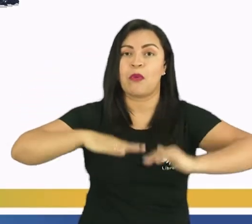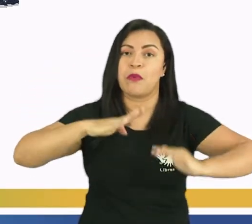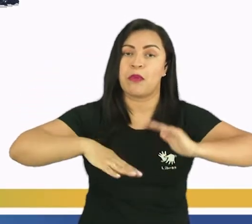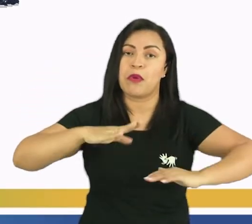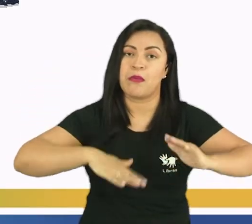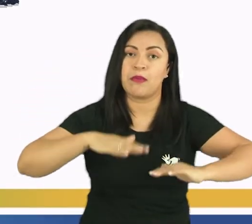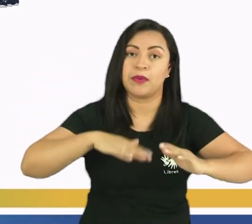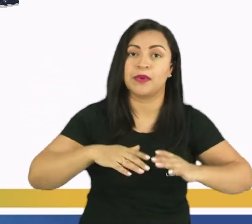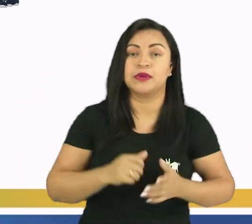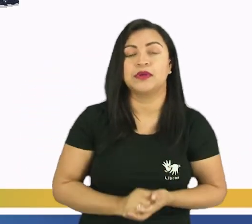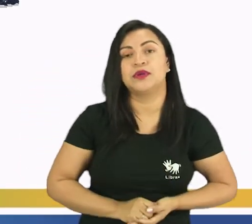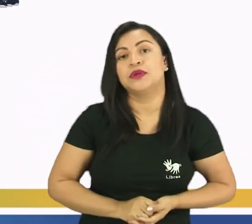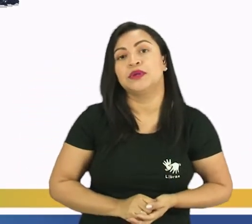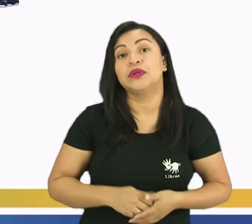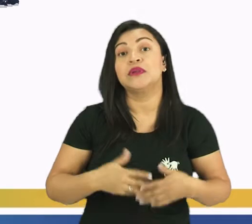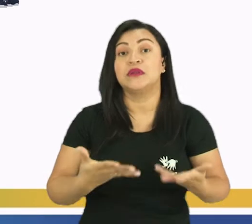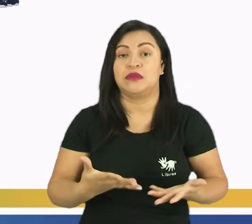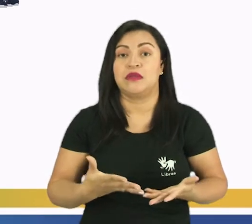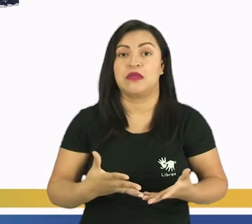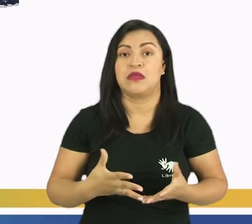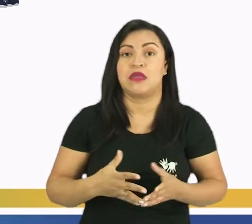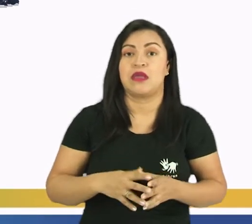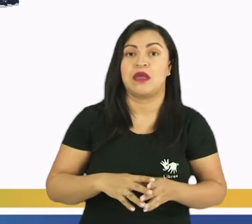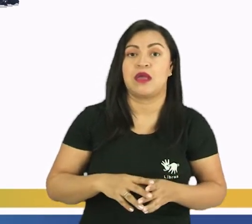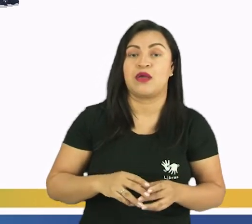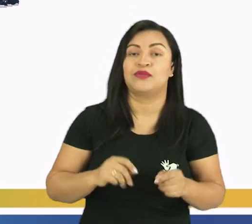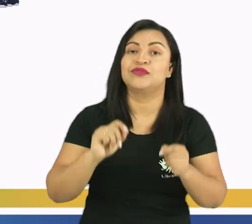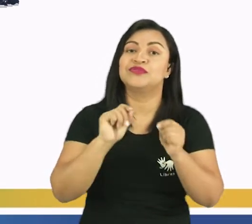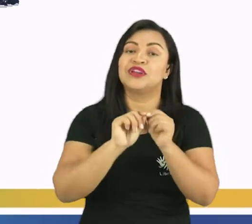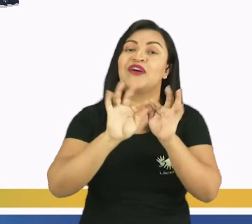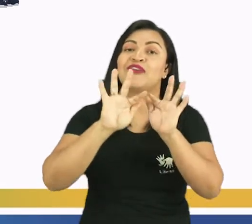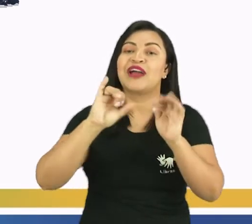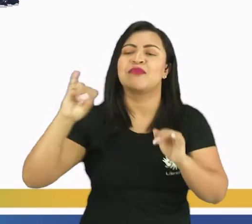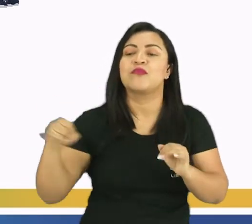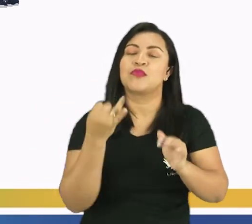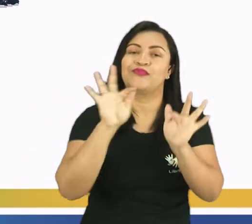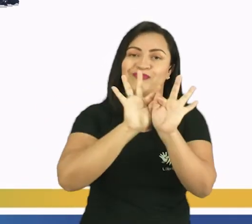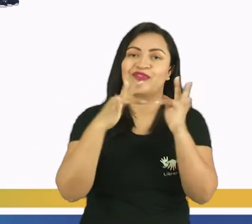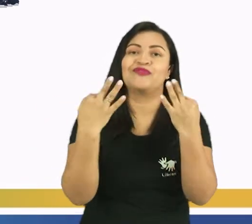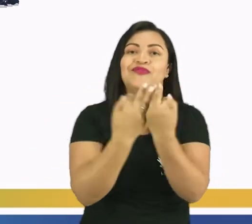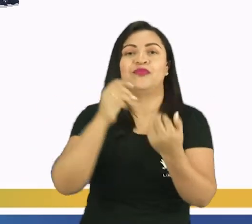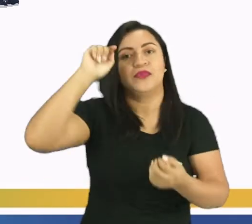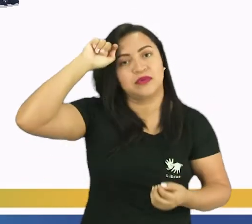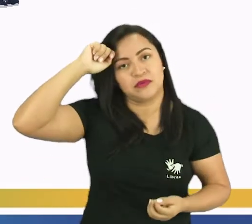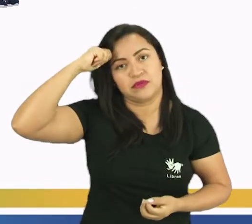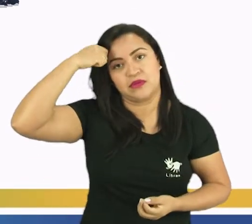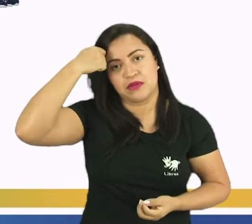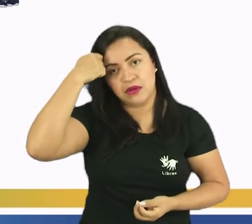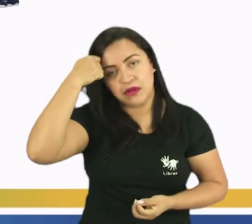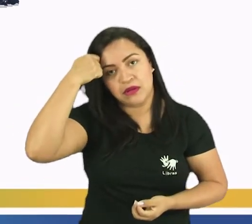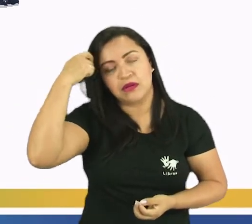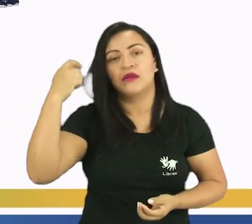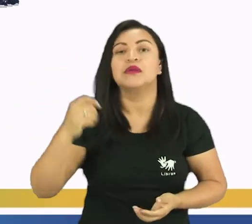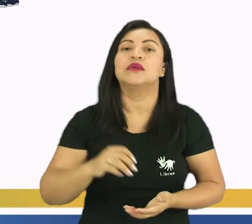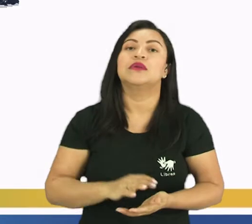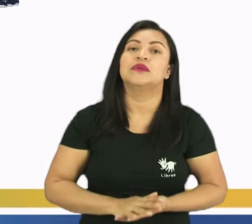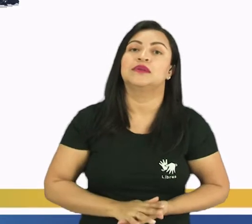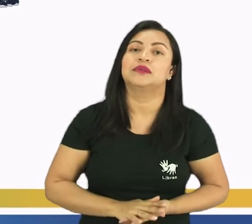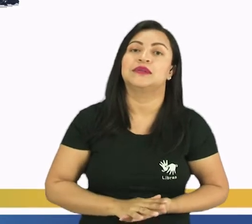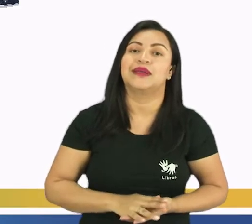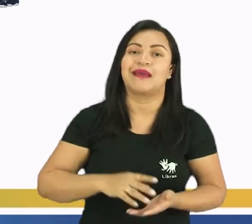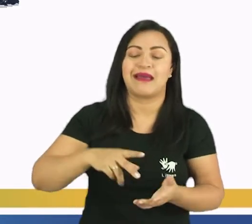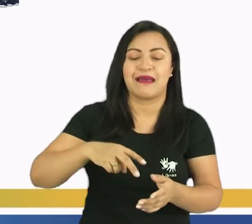grande preocupação com a continuação da família negra. Trazem a fertilidade como marca das danças